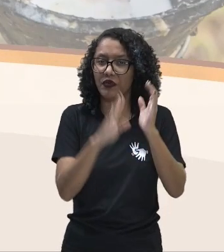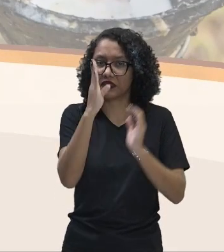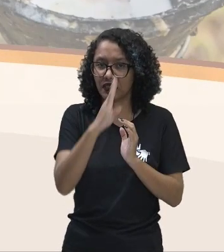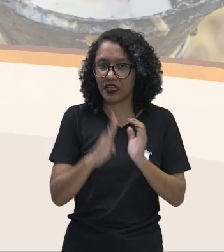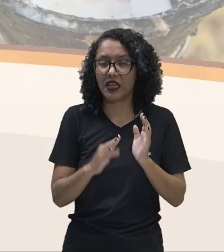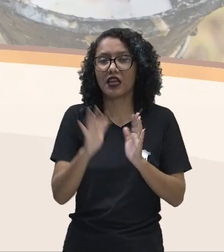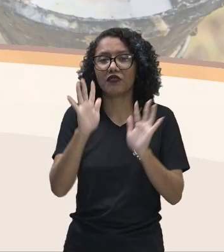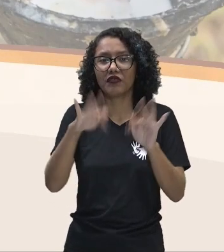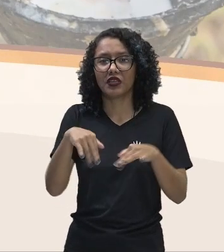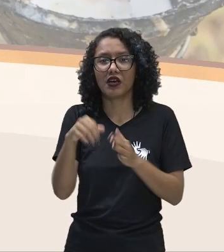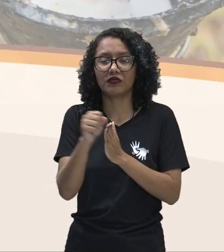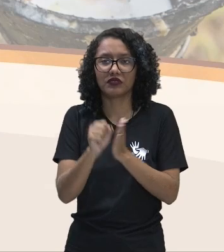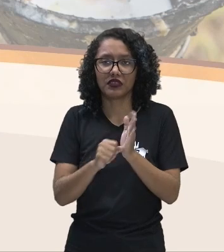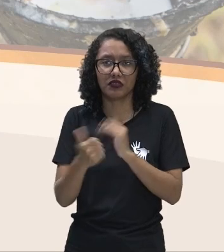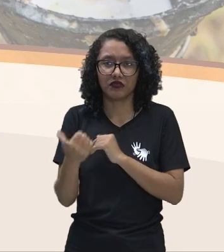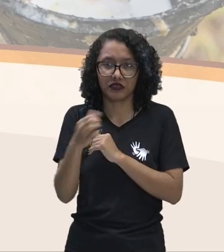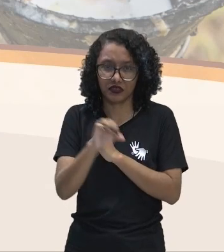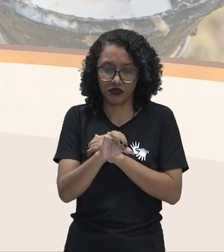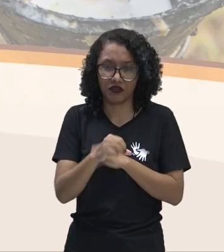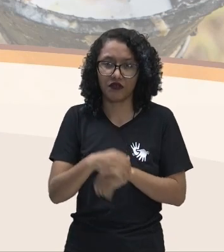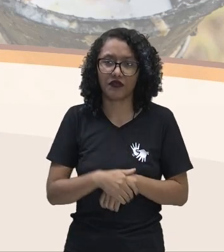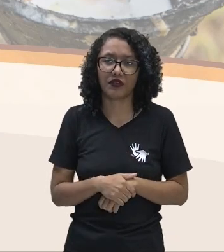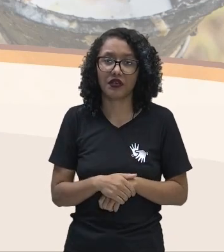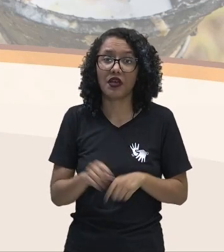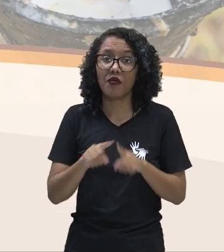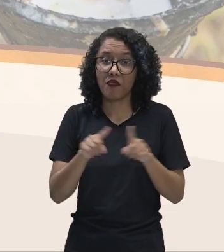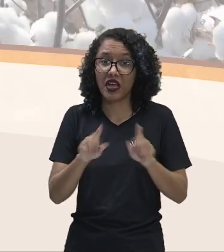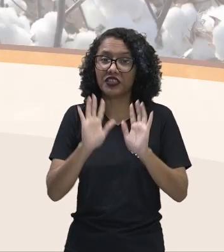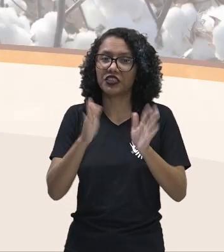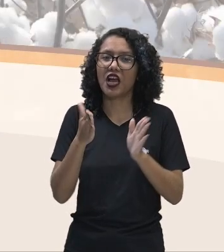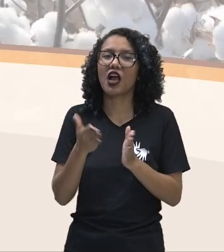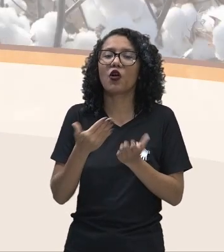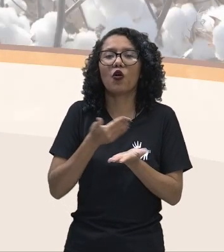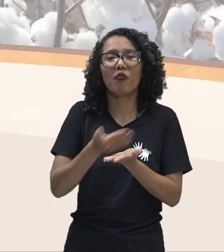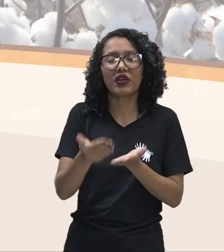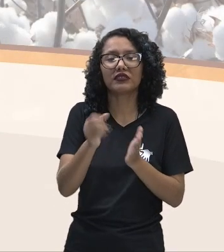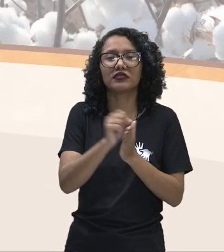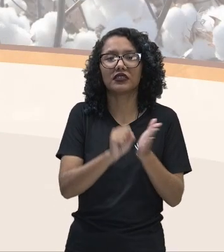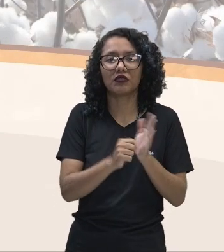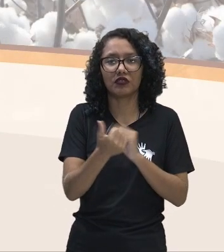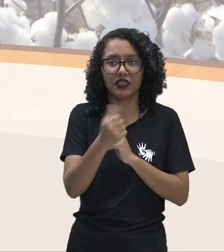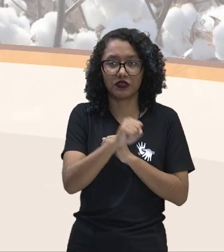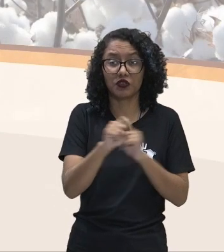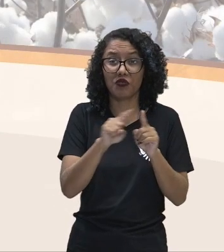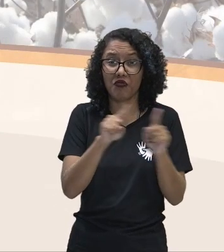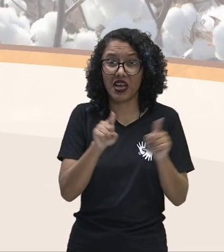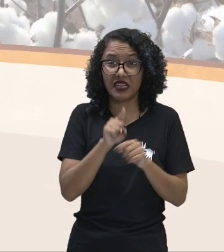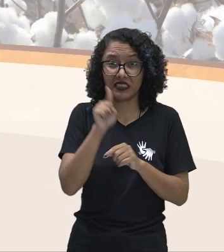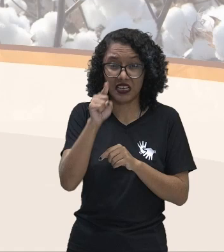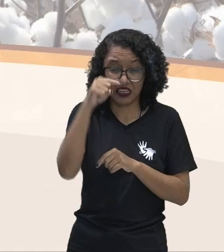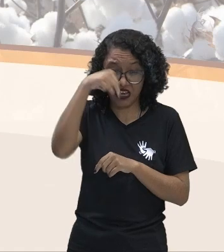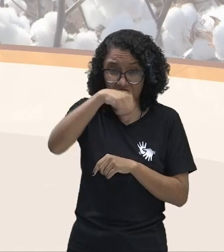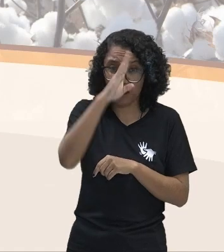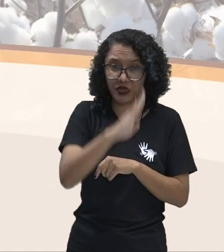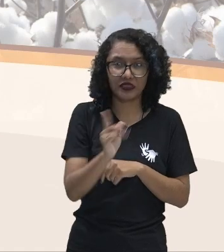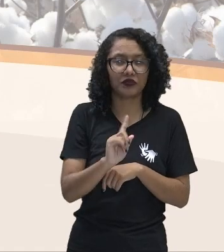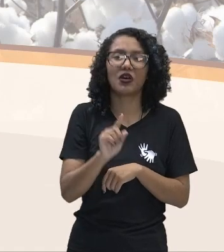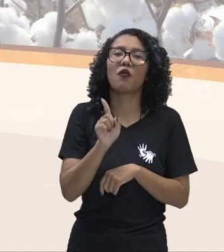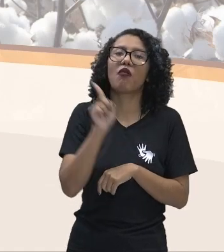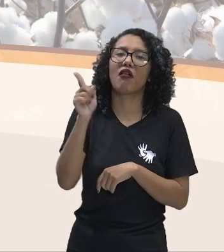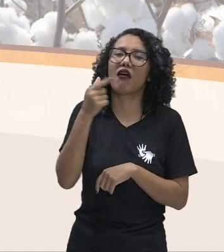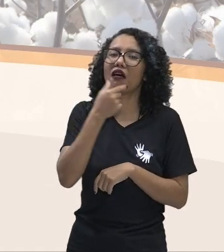processo industrial ele vai ocorrer desde o século XVIII, certo? Mas não aqui no Brasil, lá na Inglaterra.